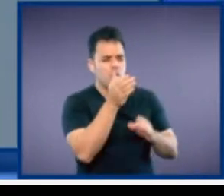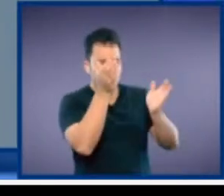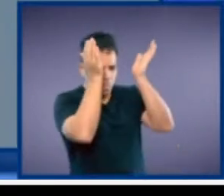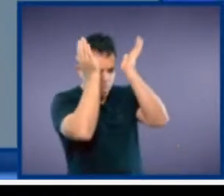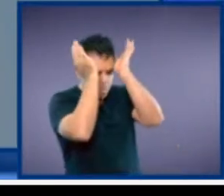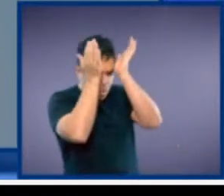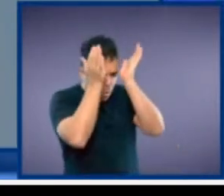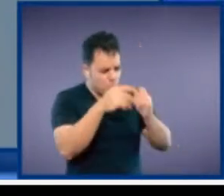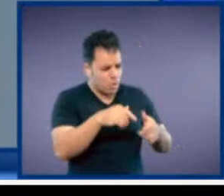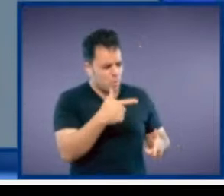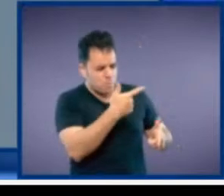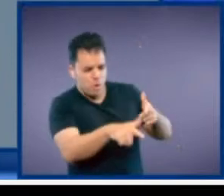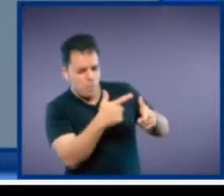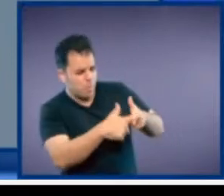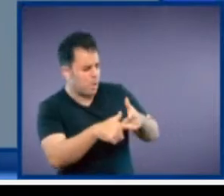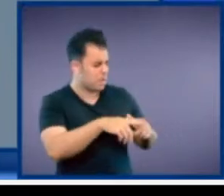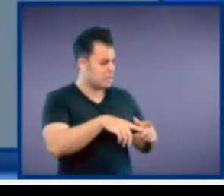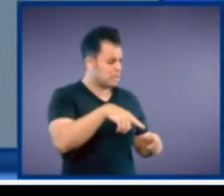nesse projeto.